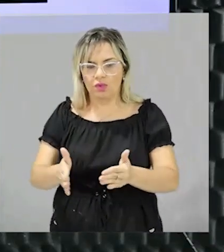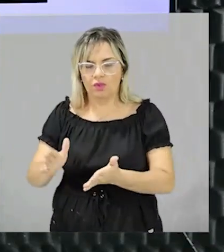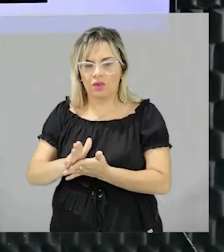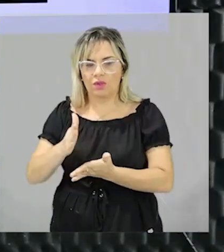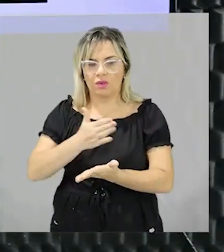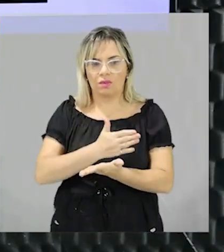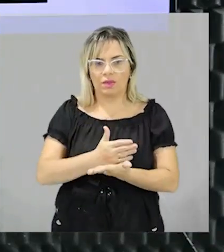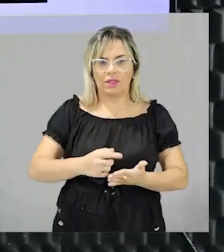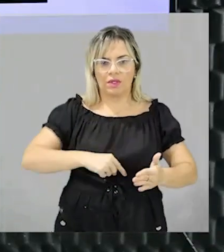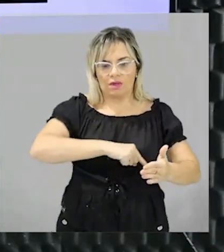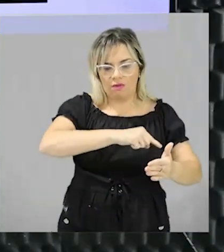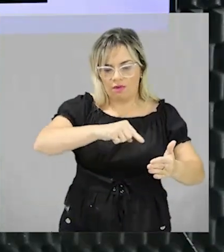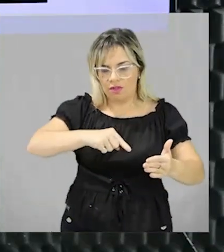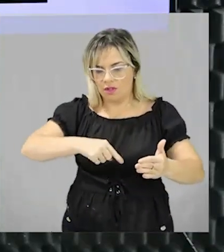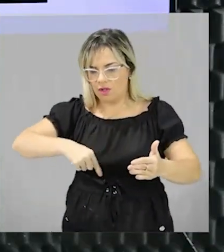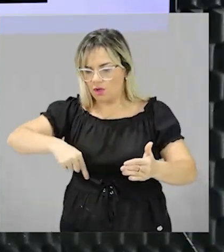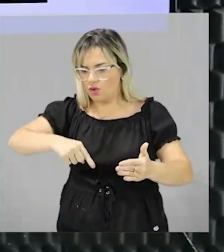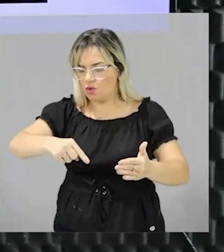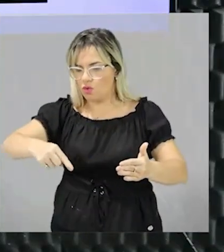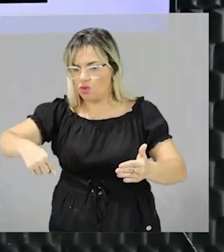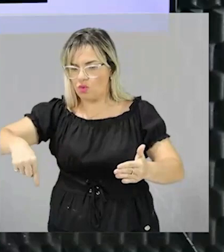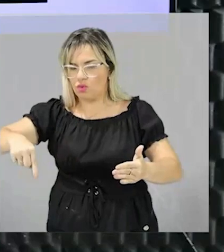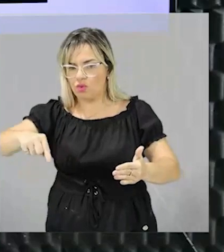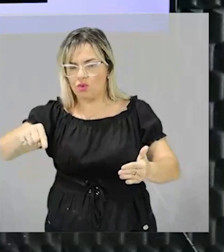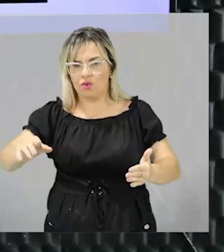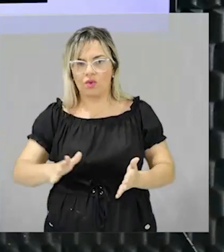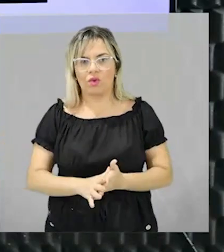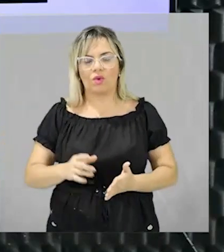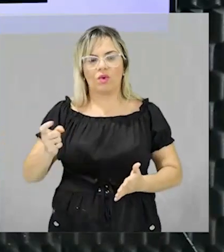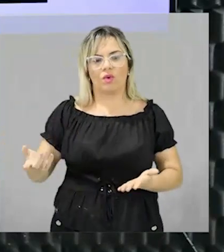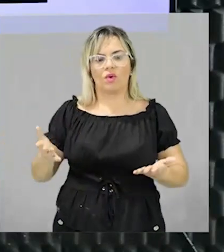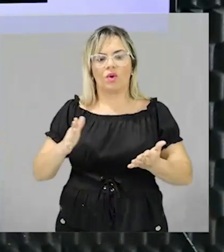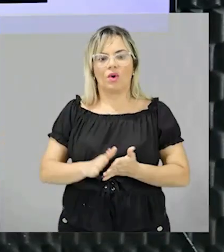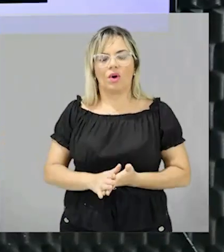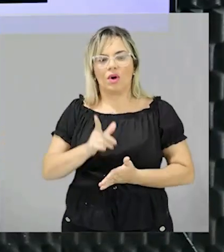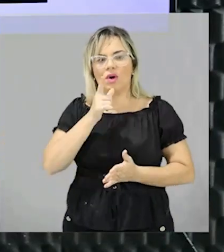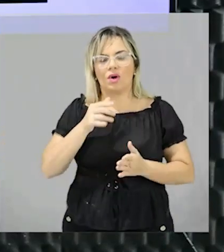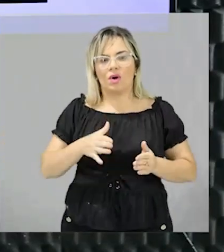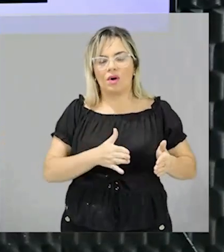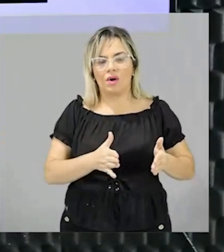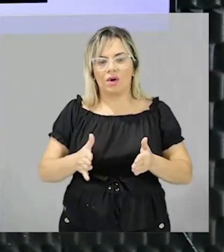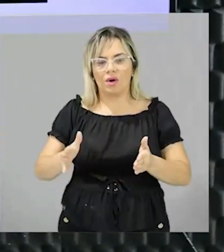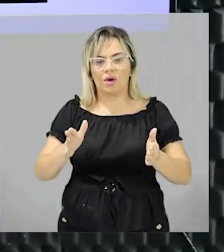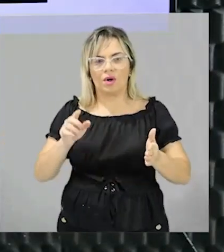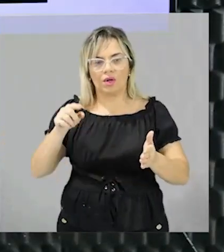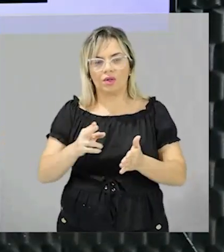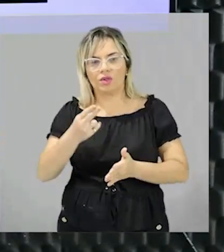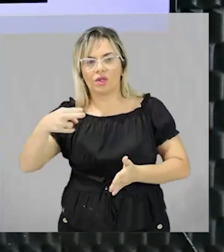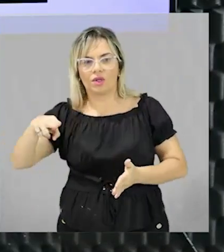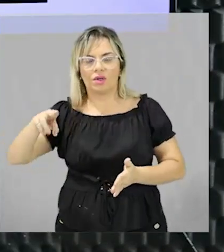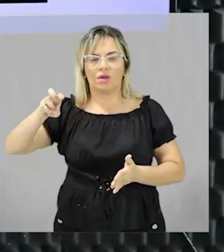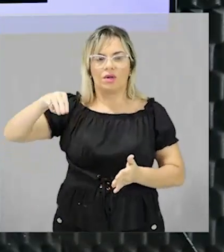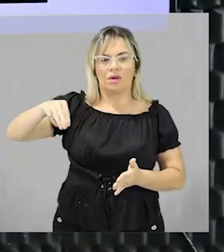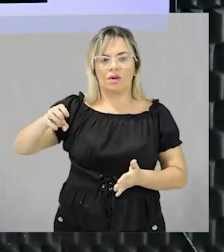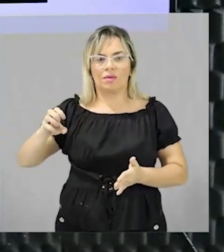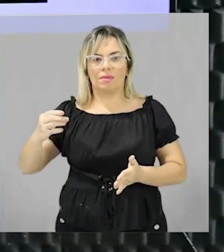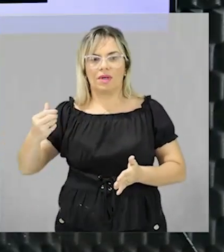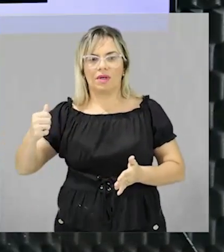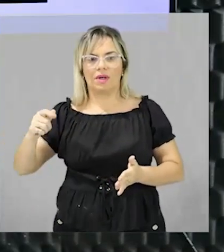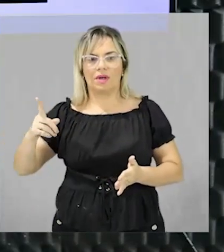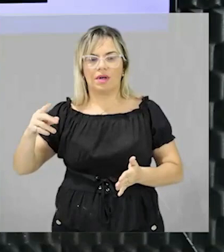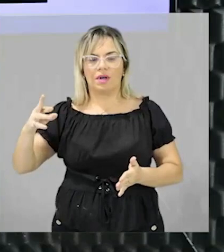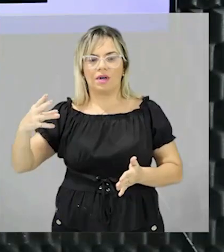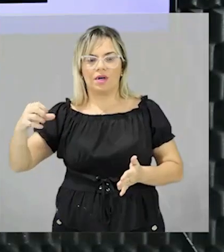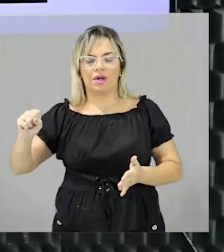fazer curvas. E quando você analisa rios com essas curvas, isso nós chamamos de meandros, galera, tá? Então essa imagem bem